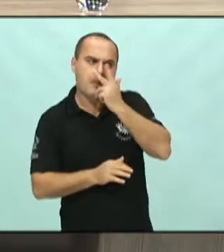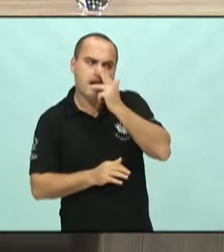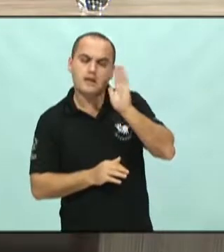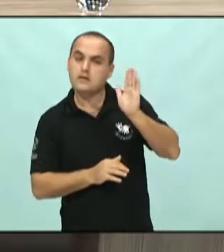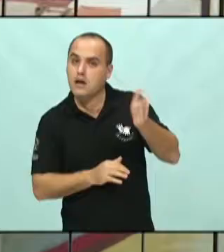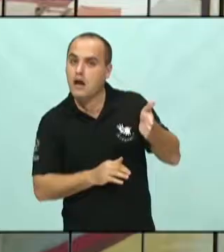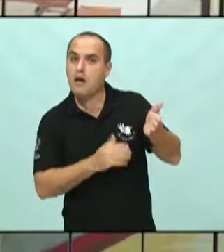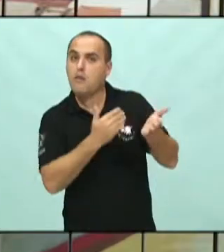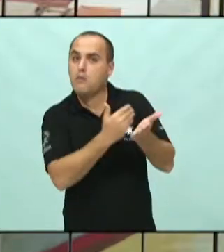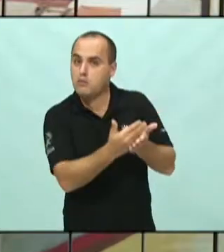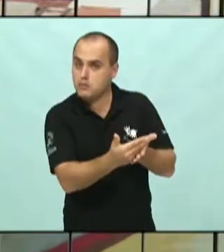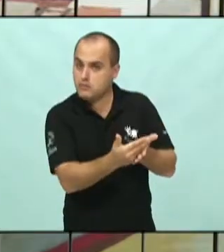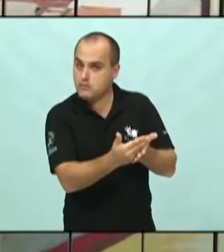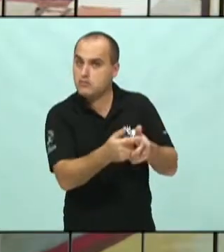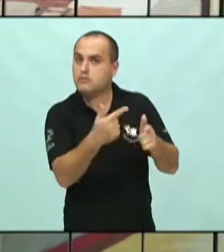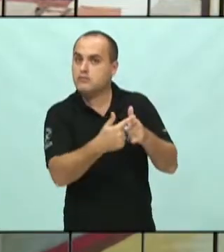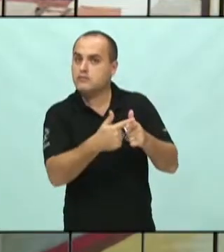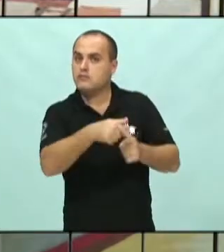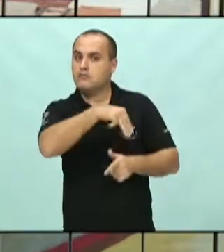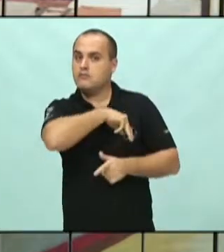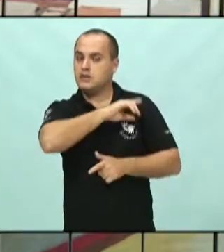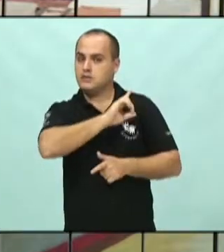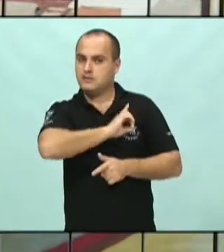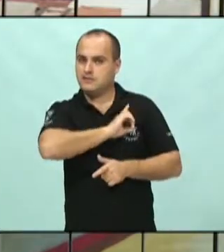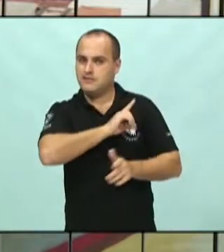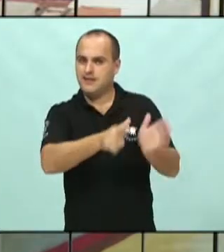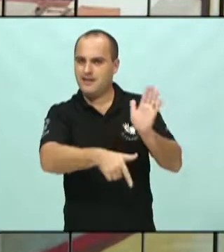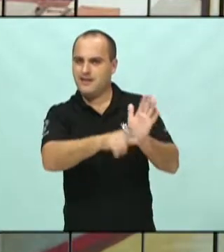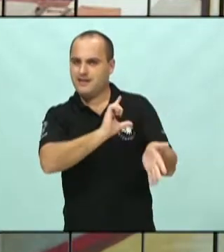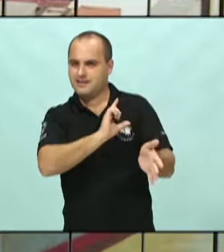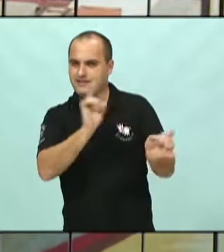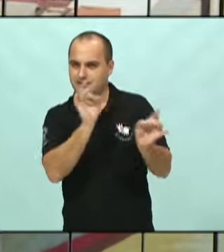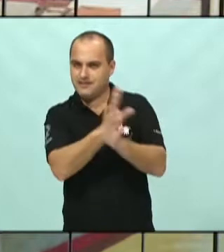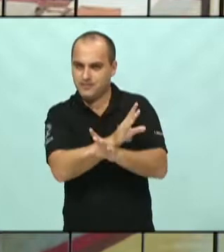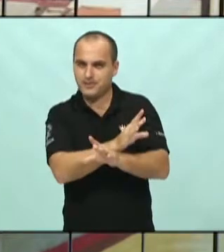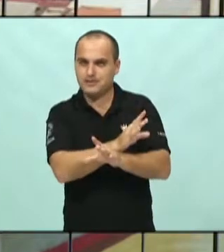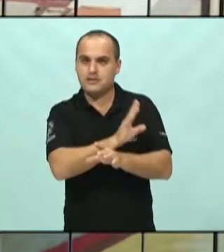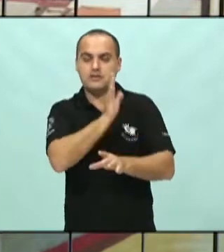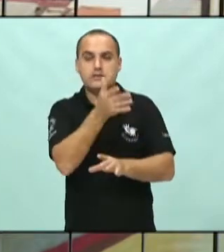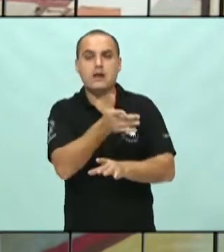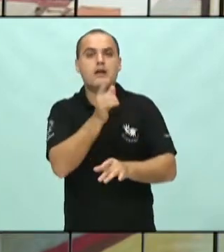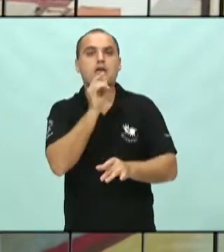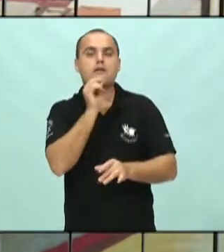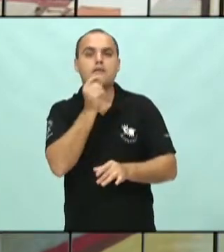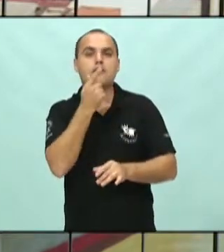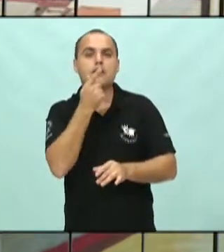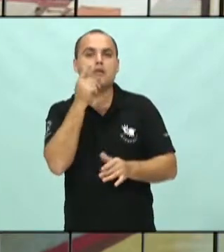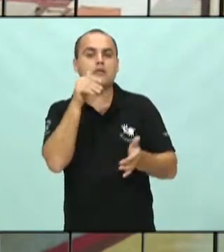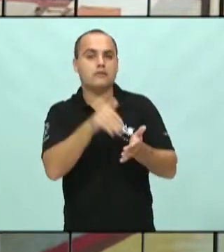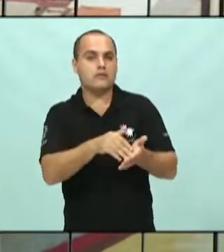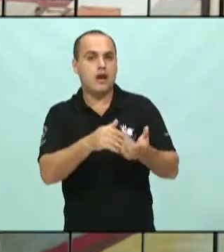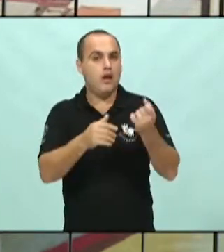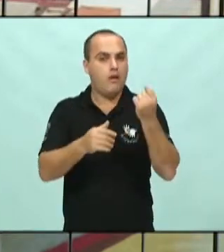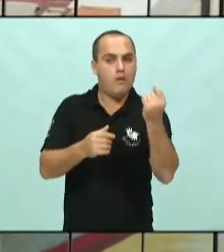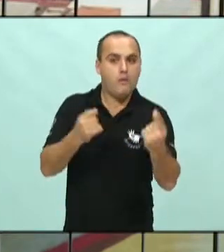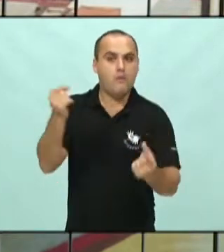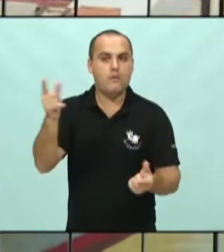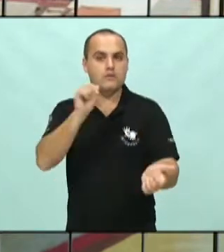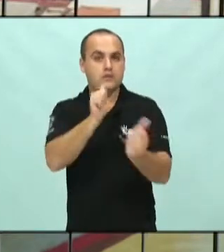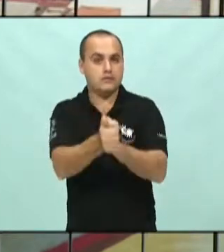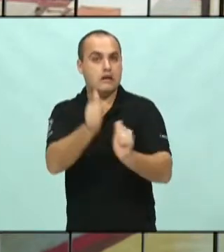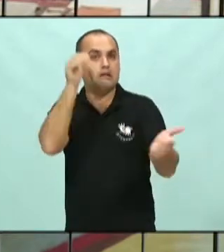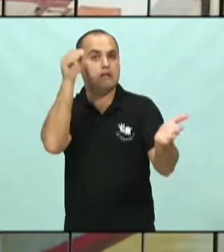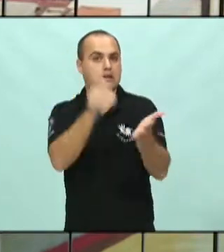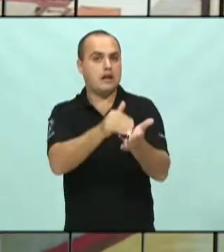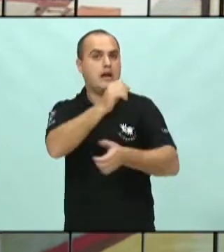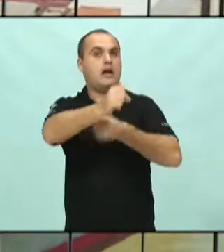o Marcílio, antes mesmo de encerrar o campeonato agora, de 2019, já anunciou a renovação até o ano que vem de alguns jogadores, né? Então